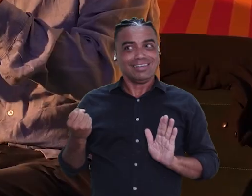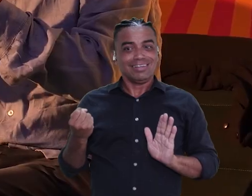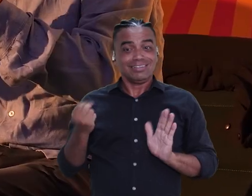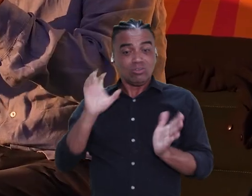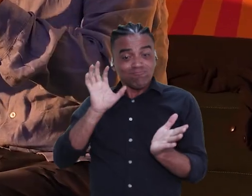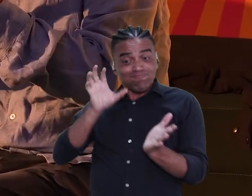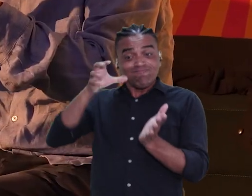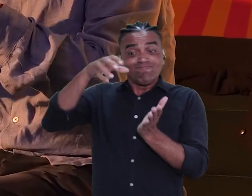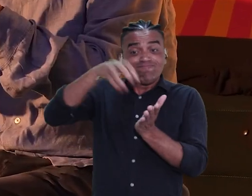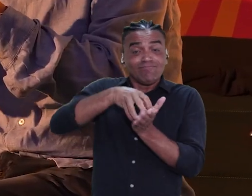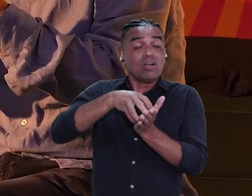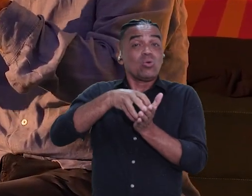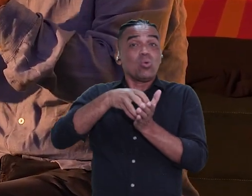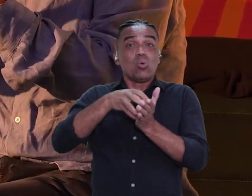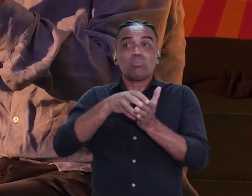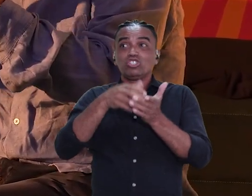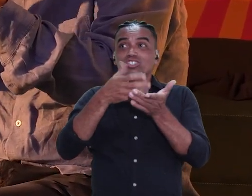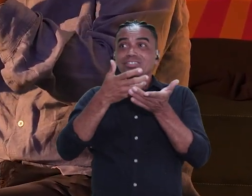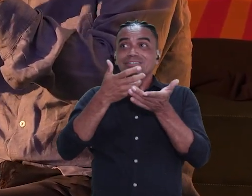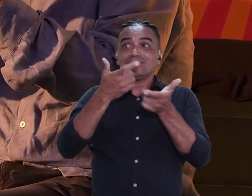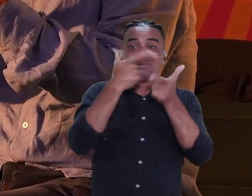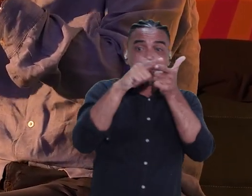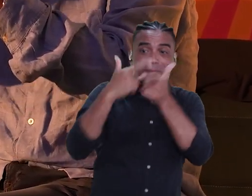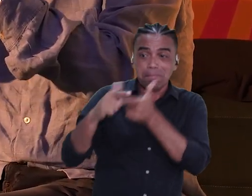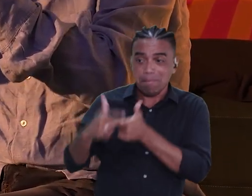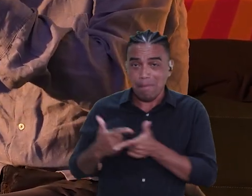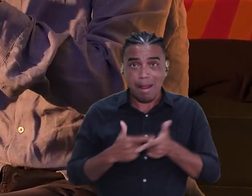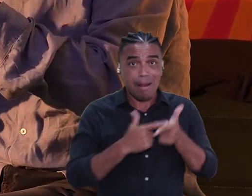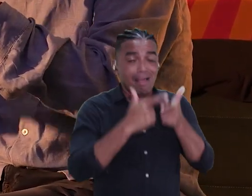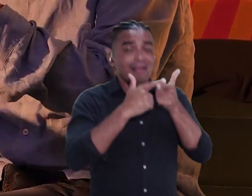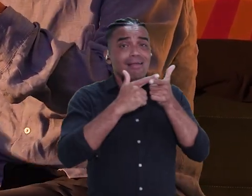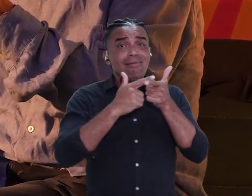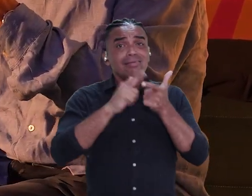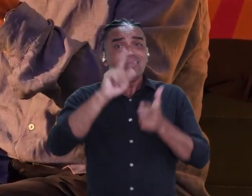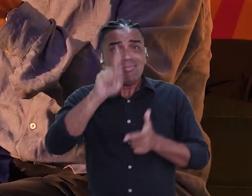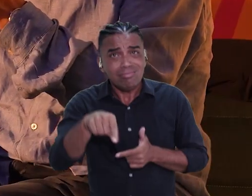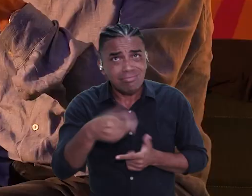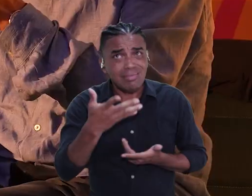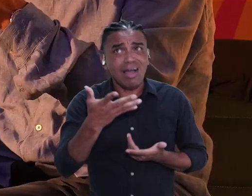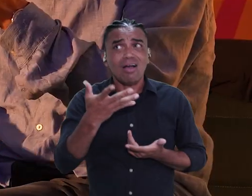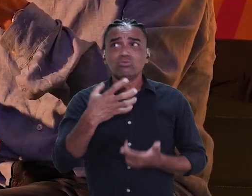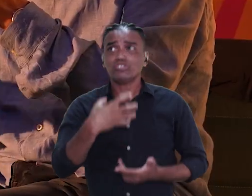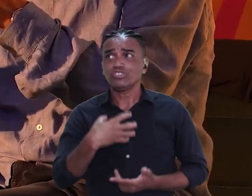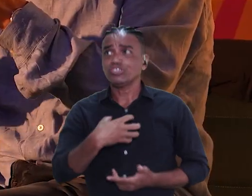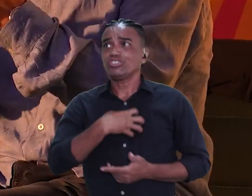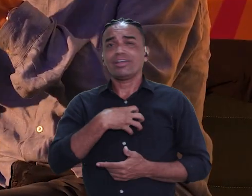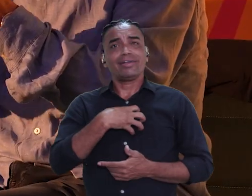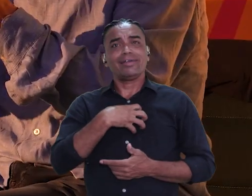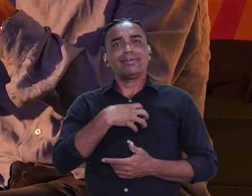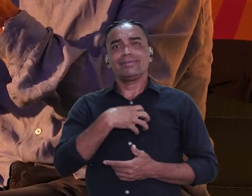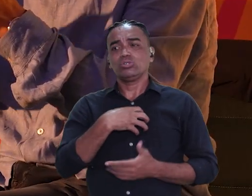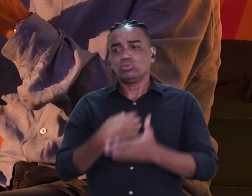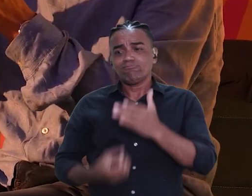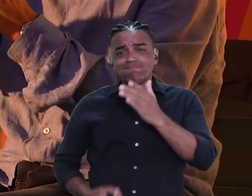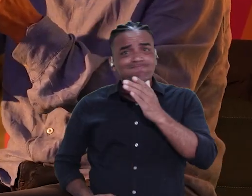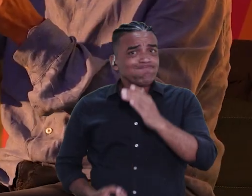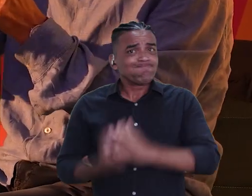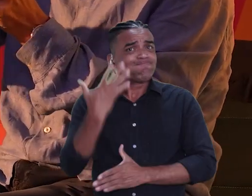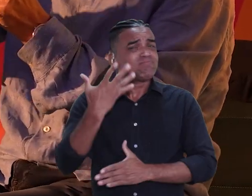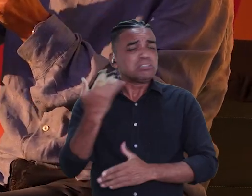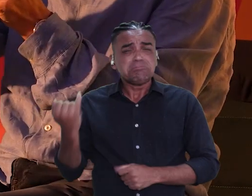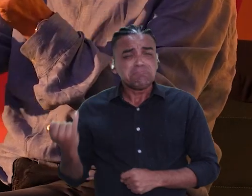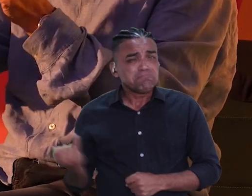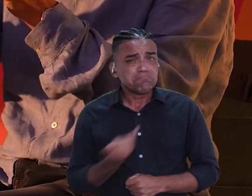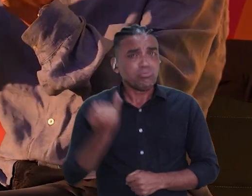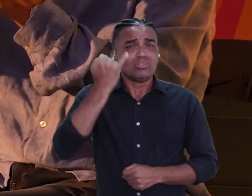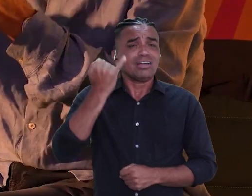núcleo de questões que são de tal modo fundantes,